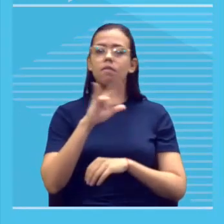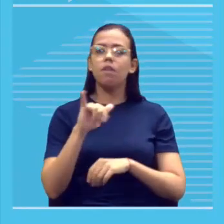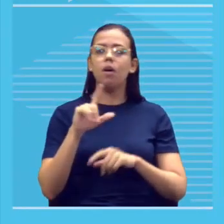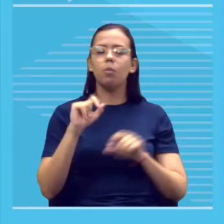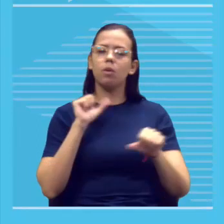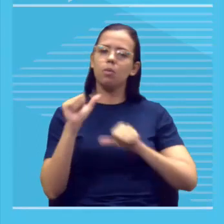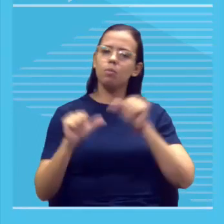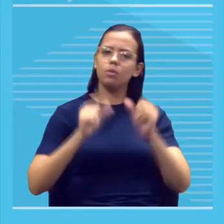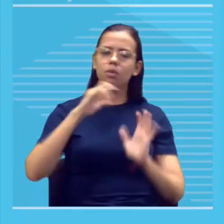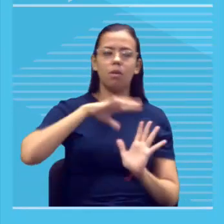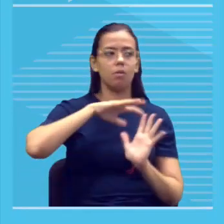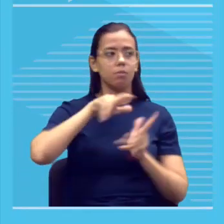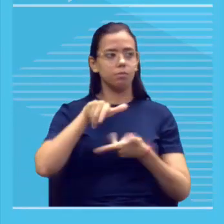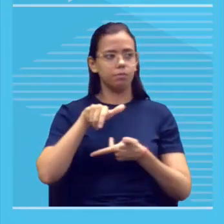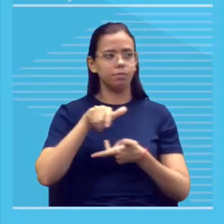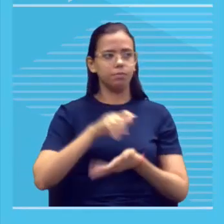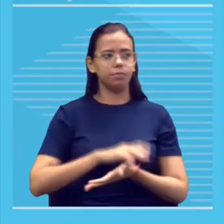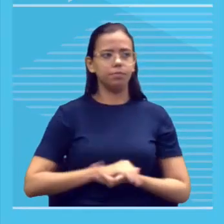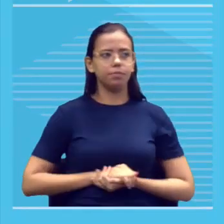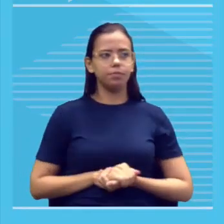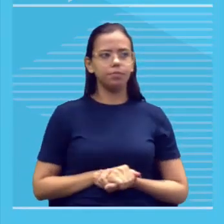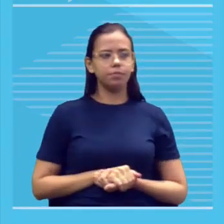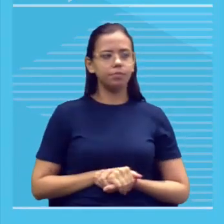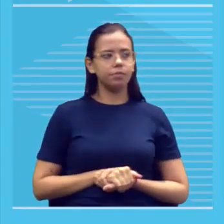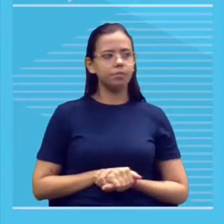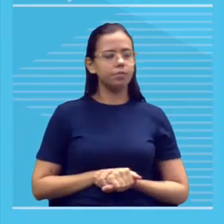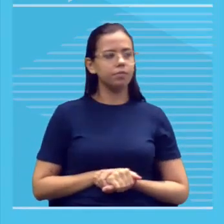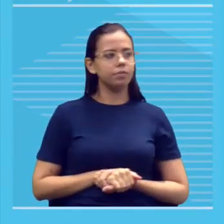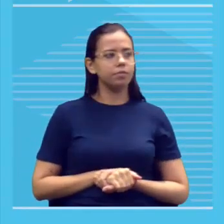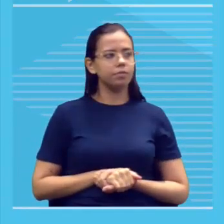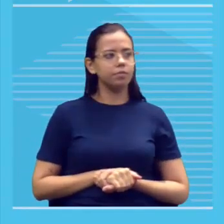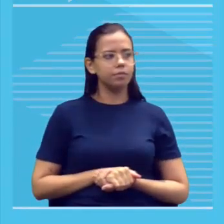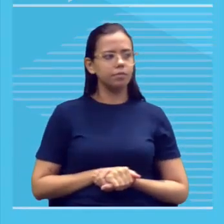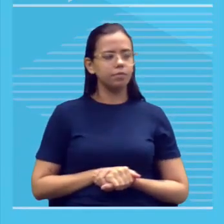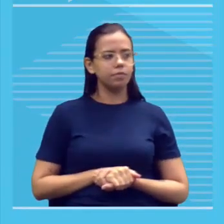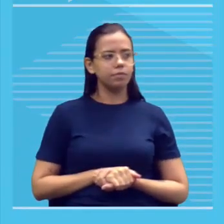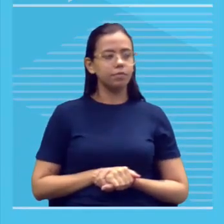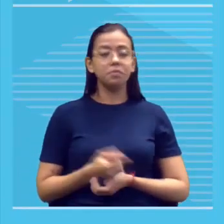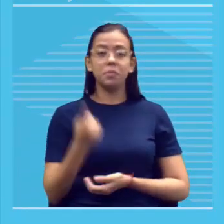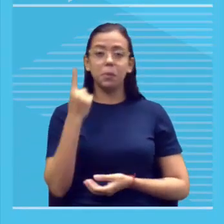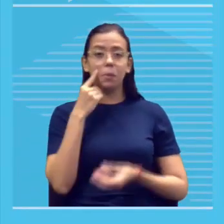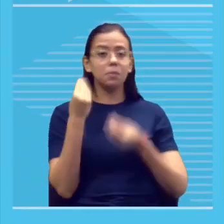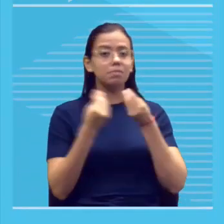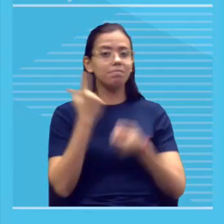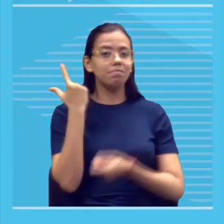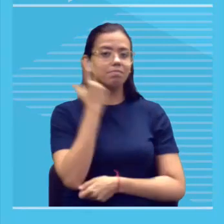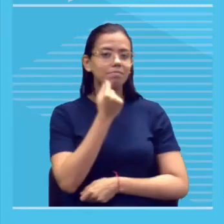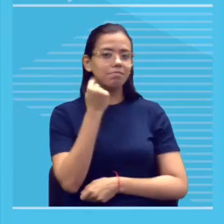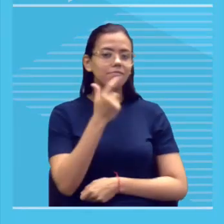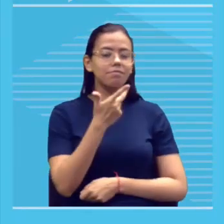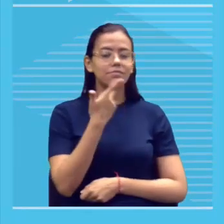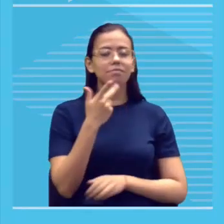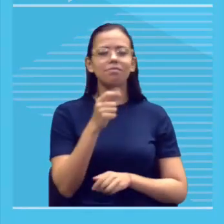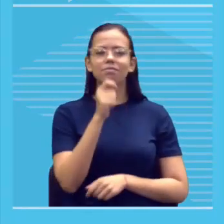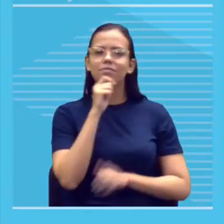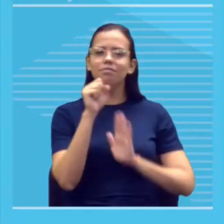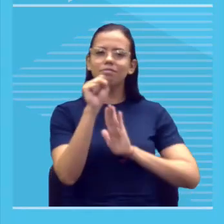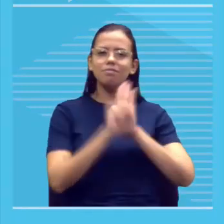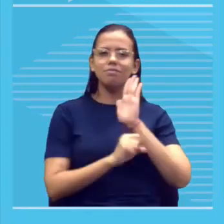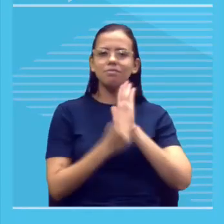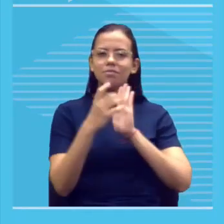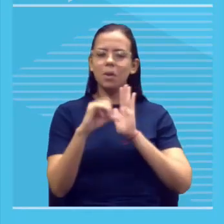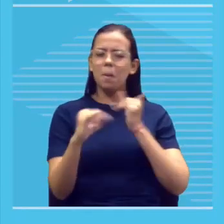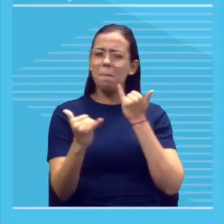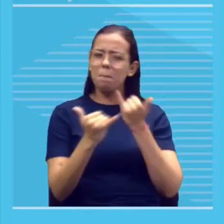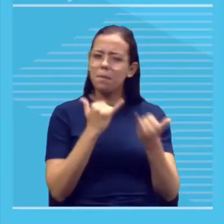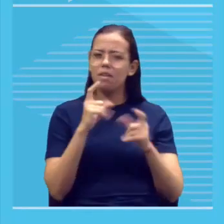renovar o mundo olha só olha só o que Allan Kardec falou no século 19 parece que está escrevendo para